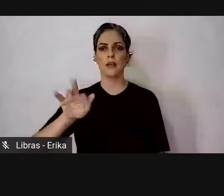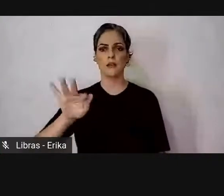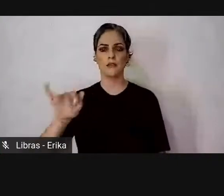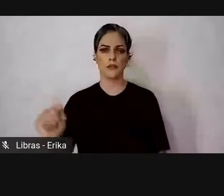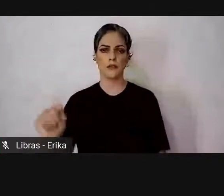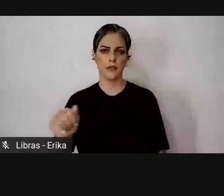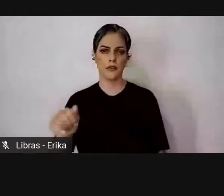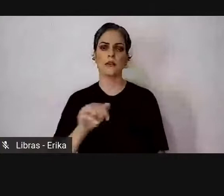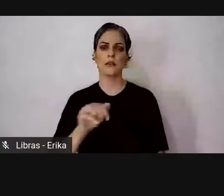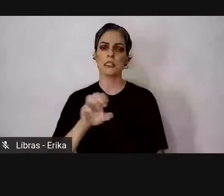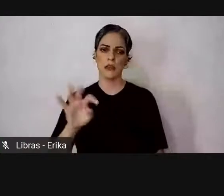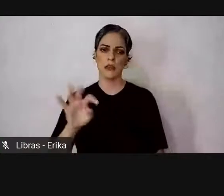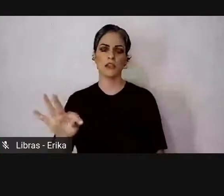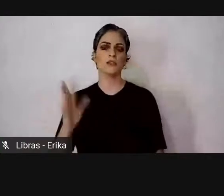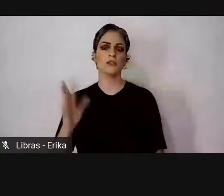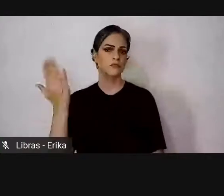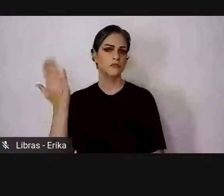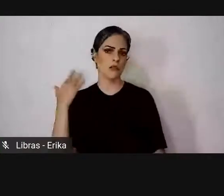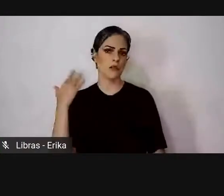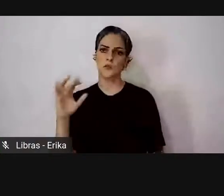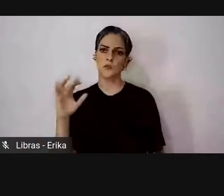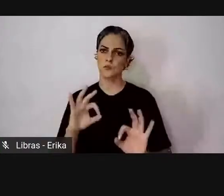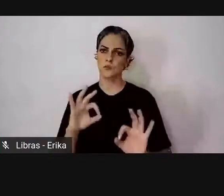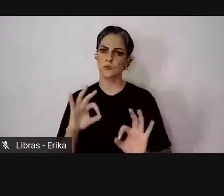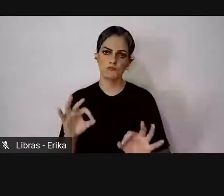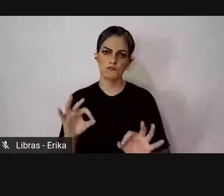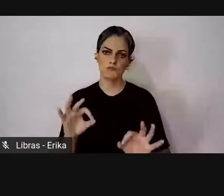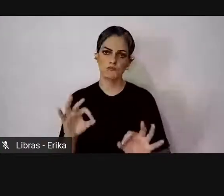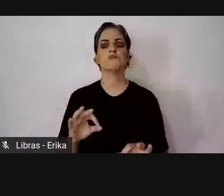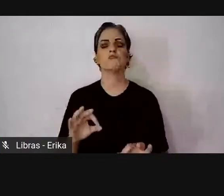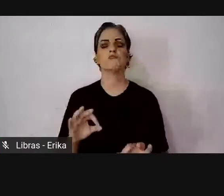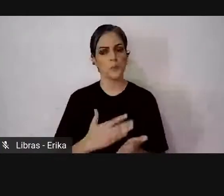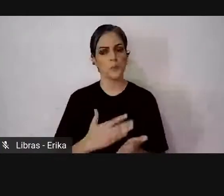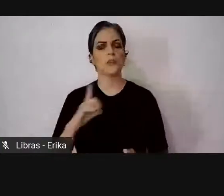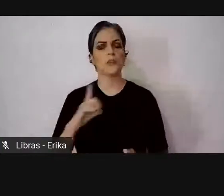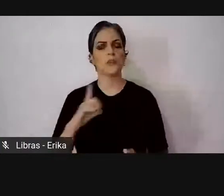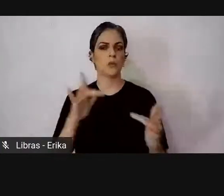E também nós começamos a trabalhar